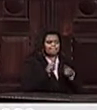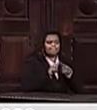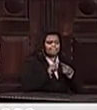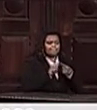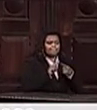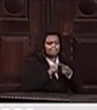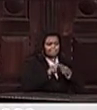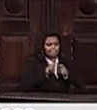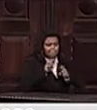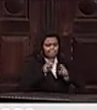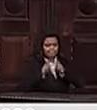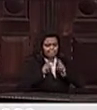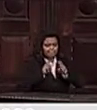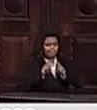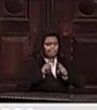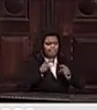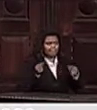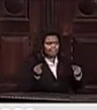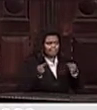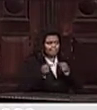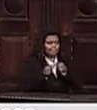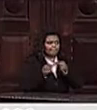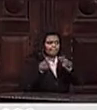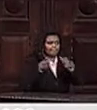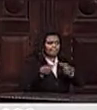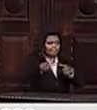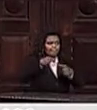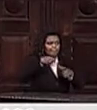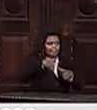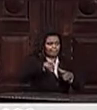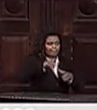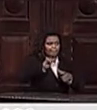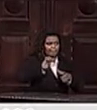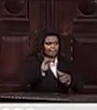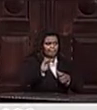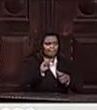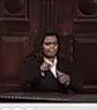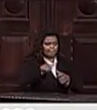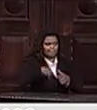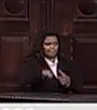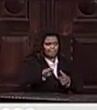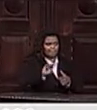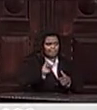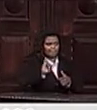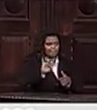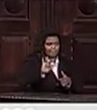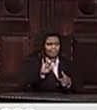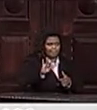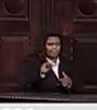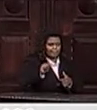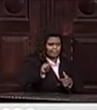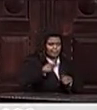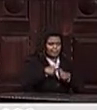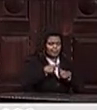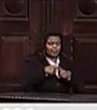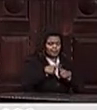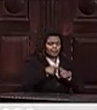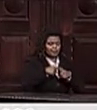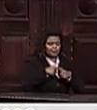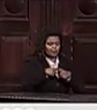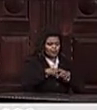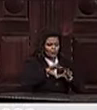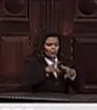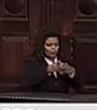Câmara Municipal, através dos seus vereadores, votou pelo afastamento do prefeito municipal,